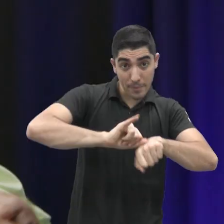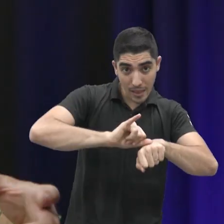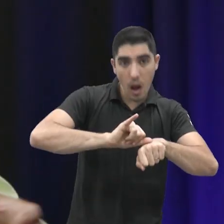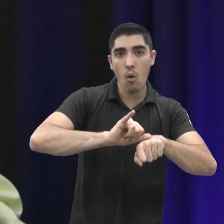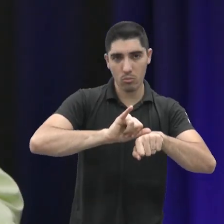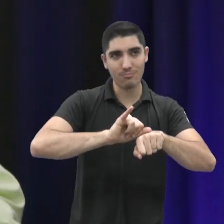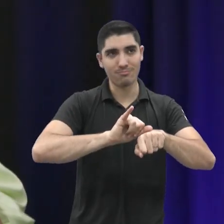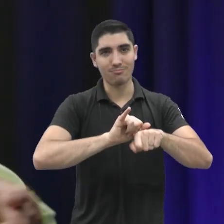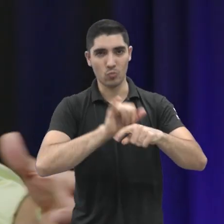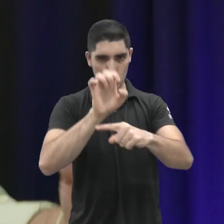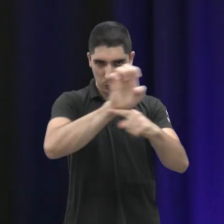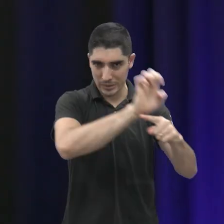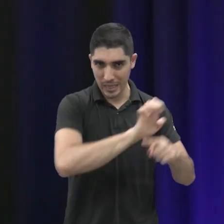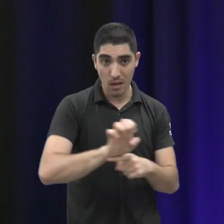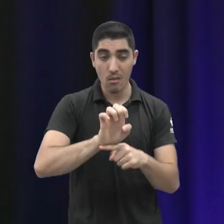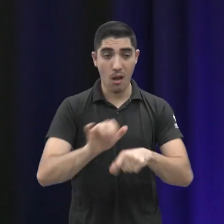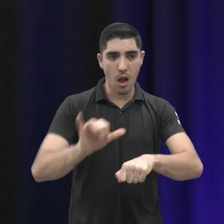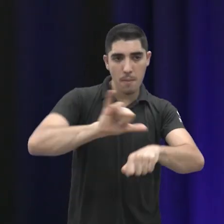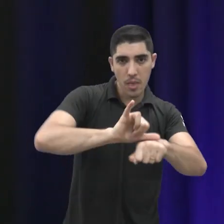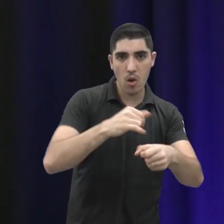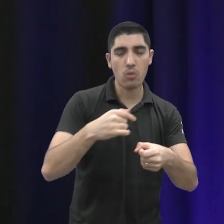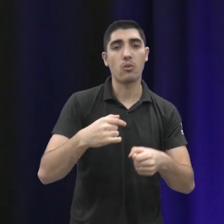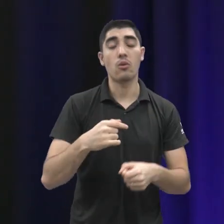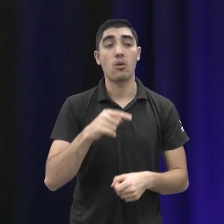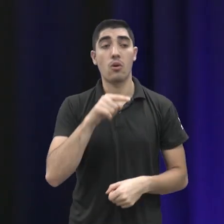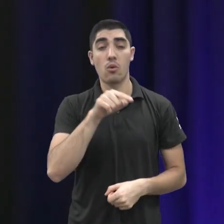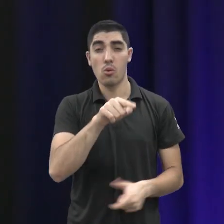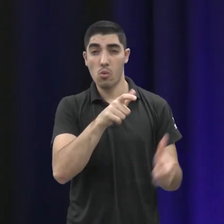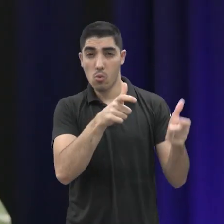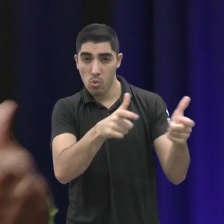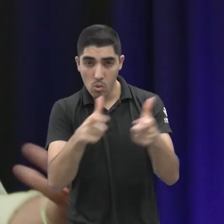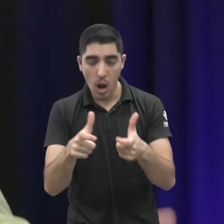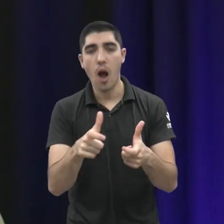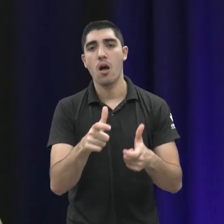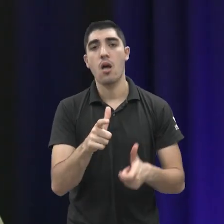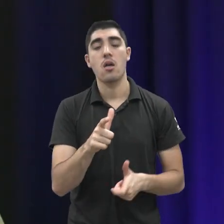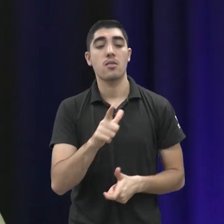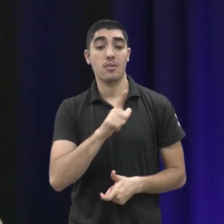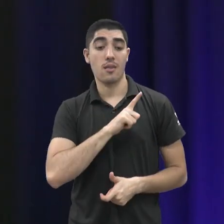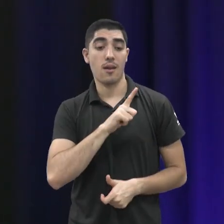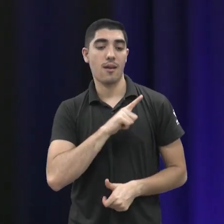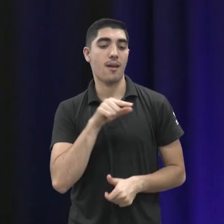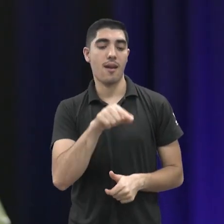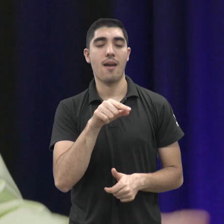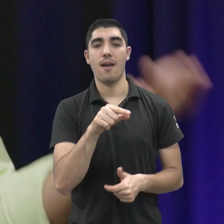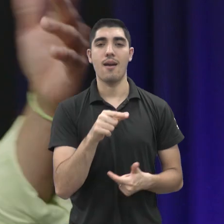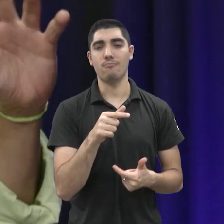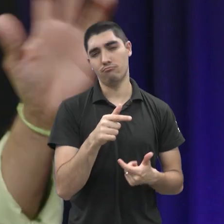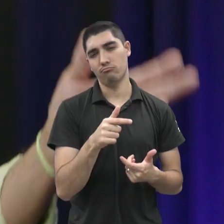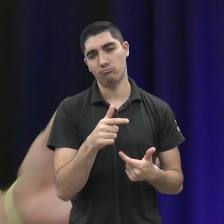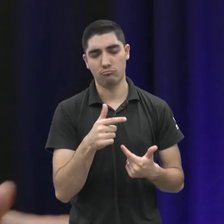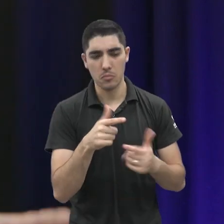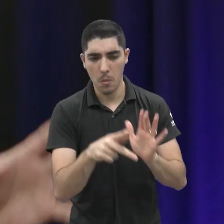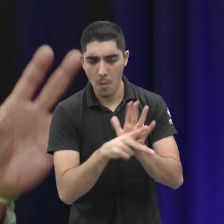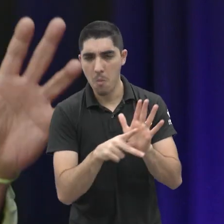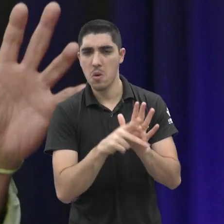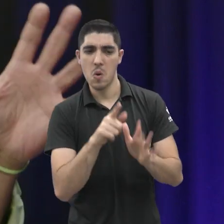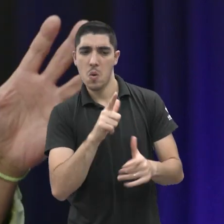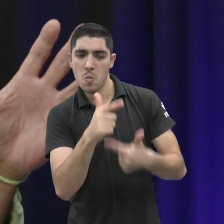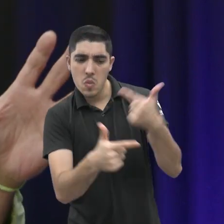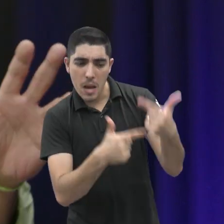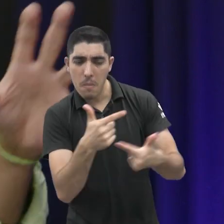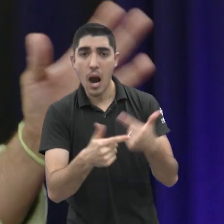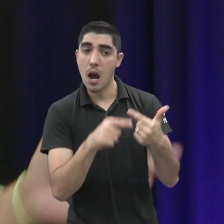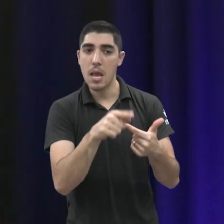com uma questão de escala, elas têm condições de oferecer um serviço melhor, baseado nessa ideia